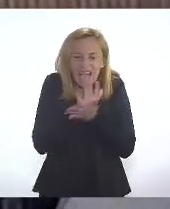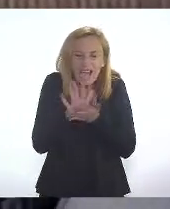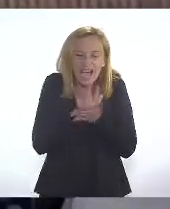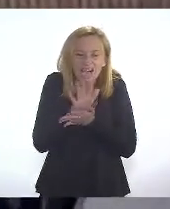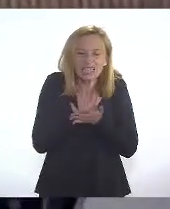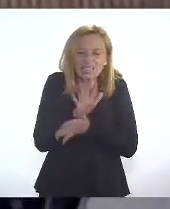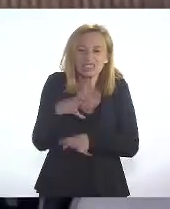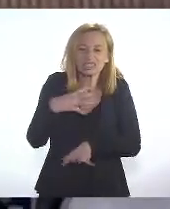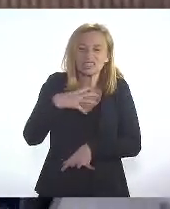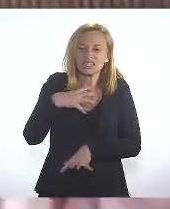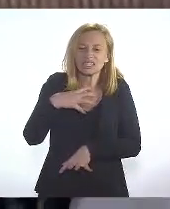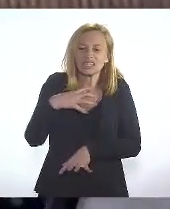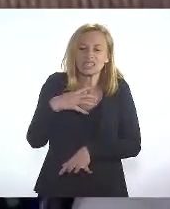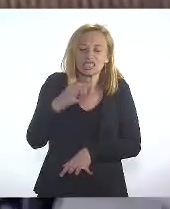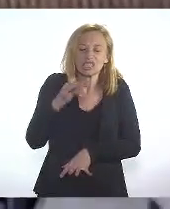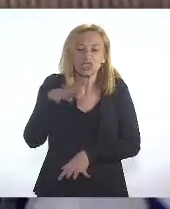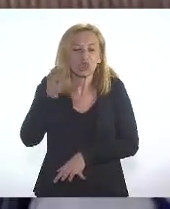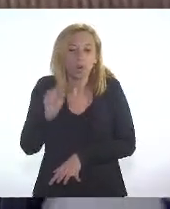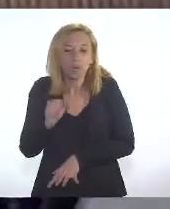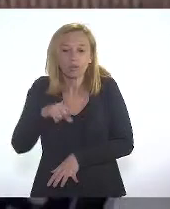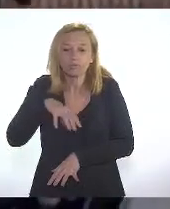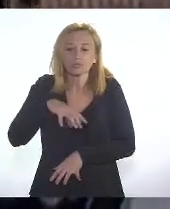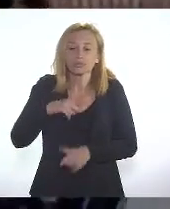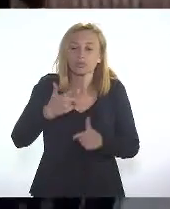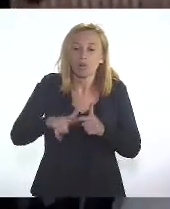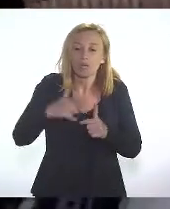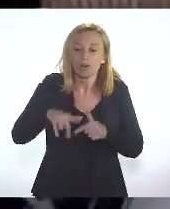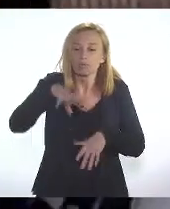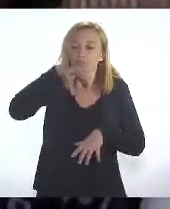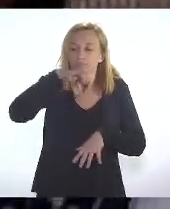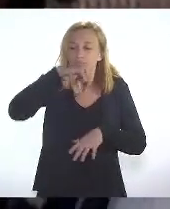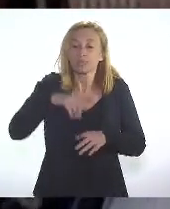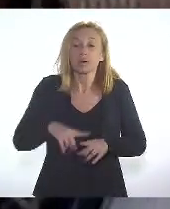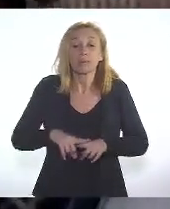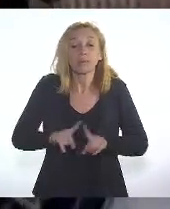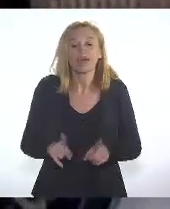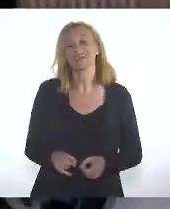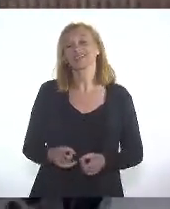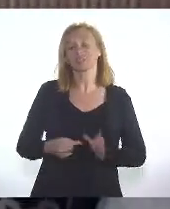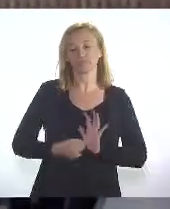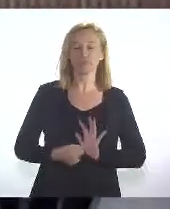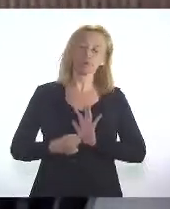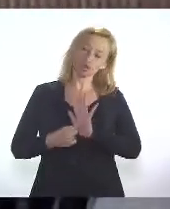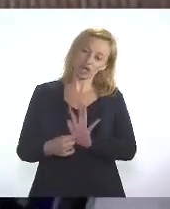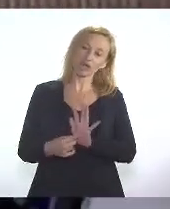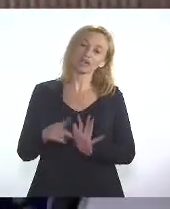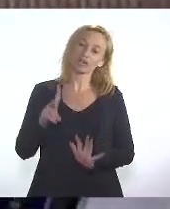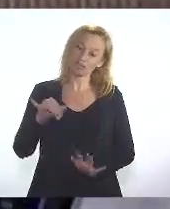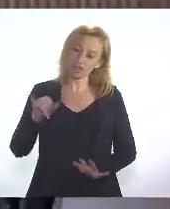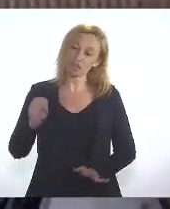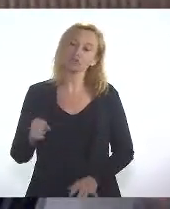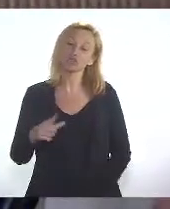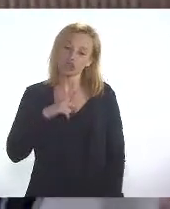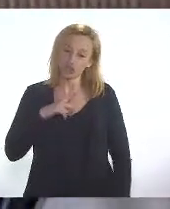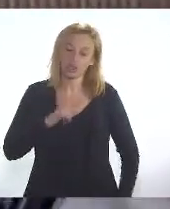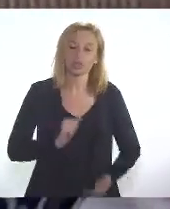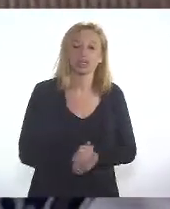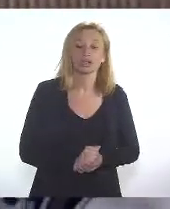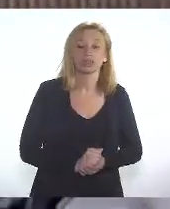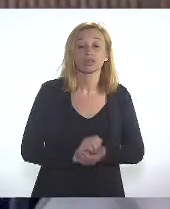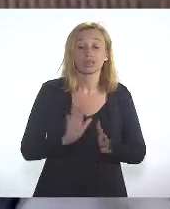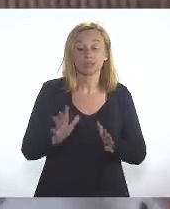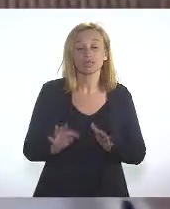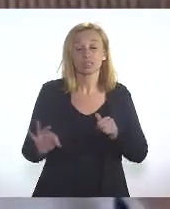nenhum sintoma na via respiratória, mas apresentava presença do vírus. Em consonância com a nota